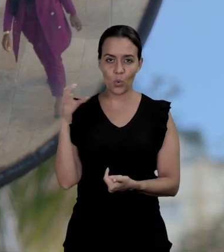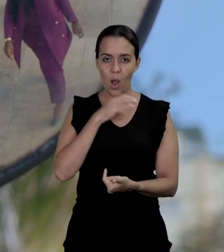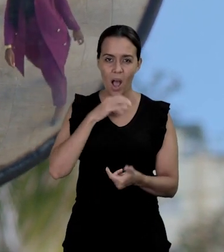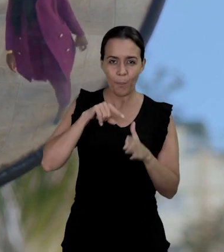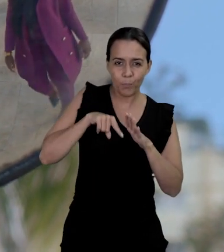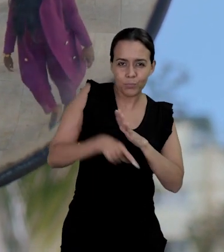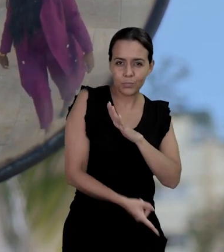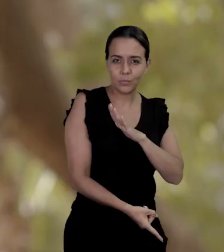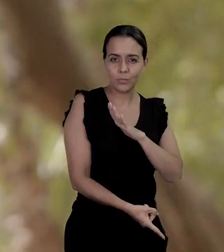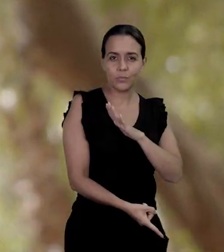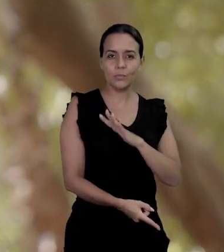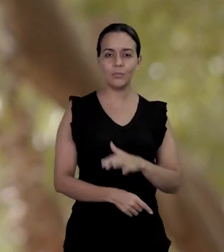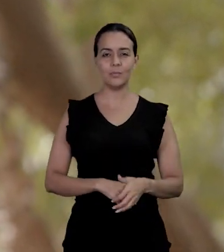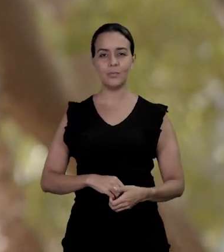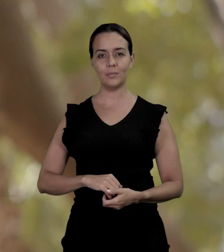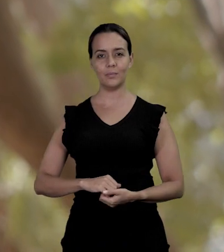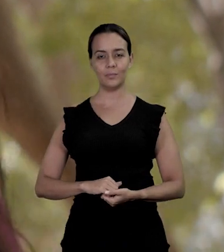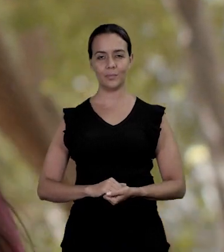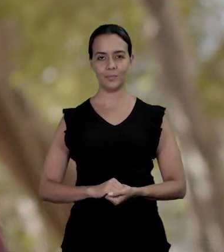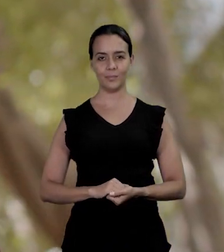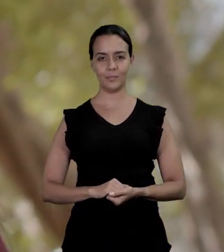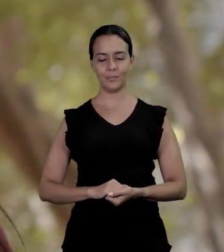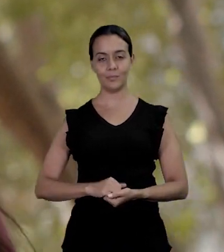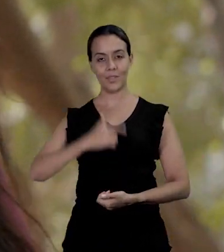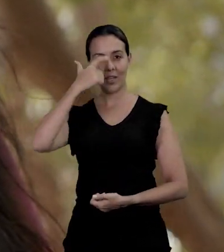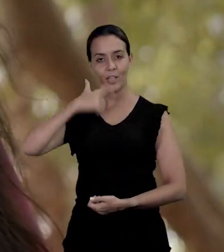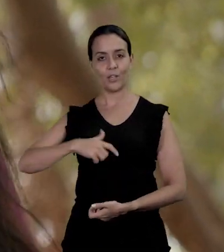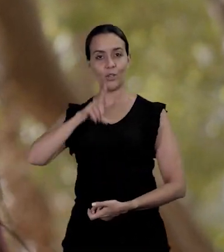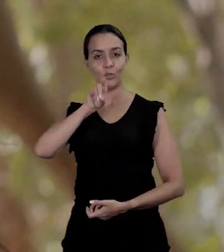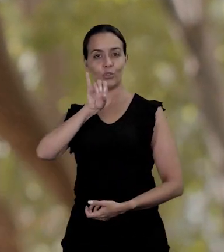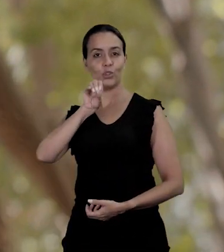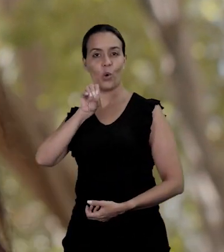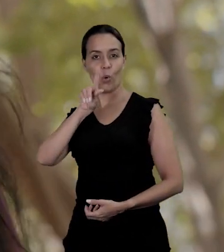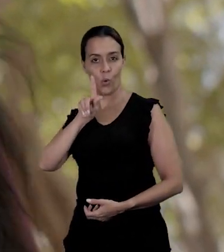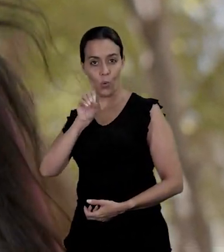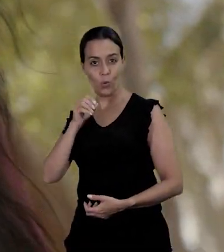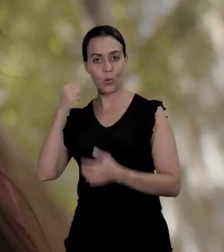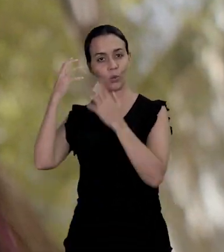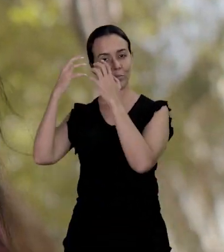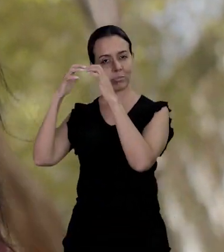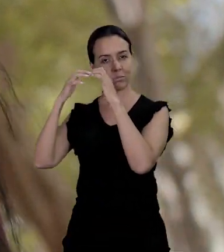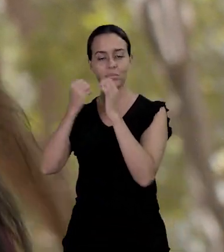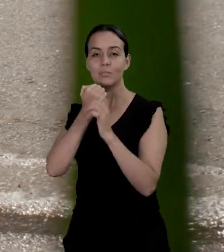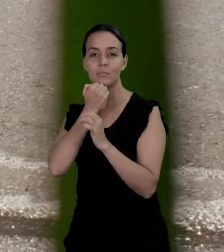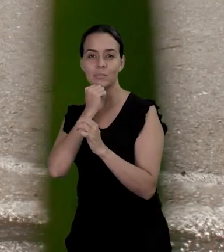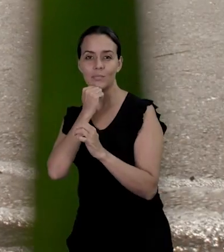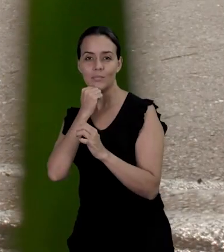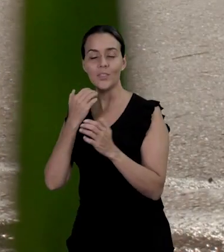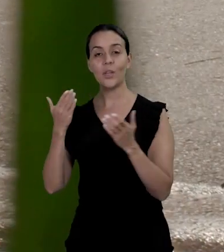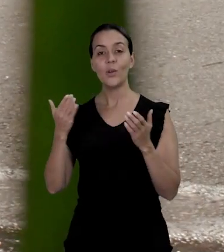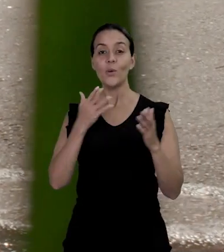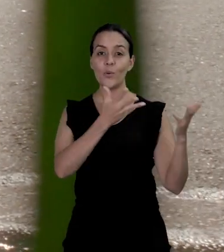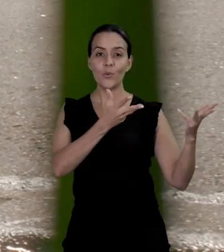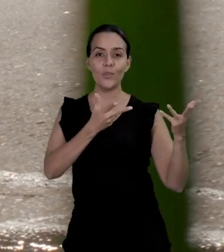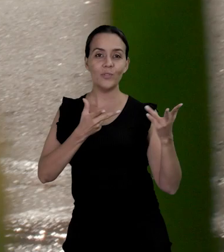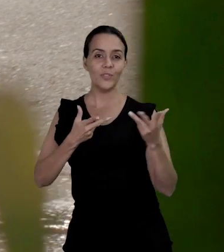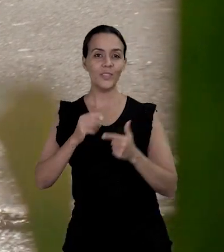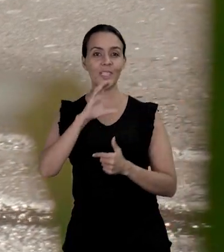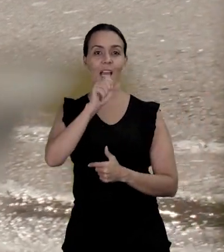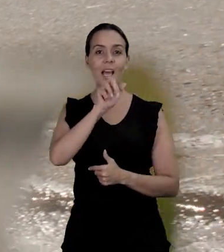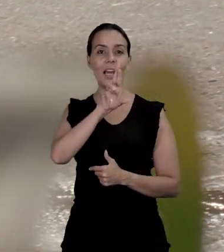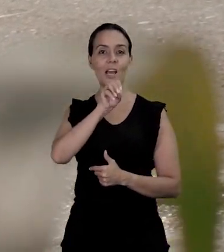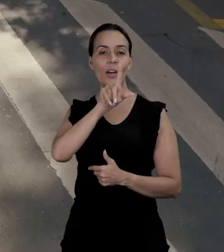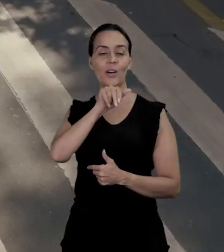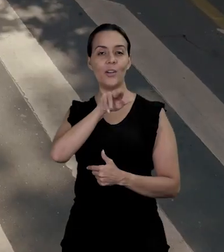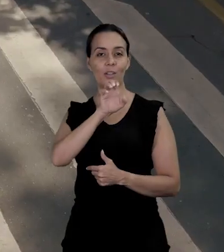cientista cognitivo, e hoje convidei a Caroline Otomi, advogada e especialista em direito digital, para tomar um café aqui no MUBI e discutir